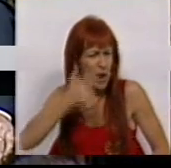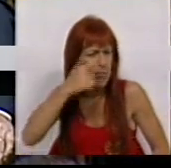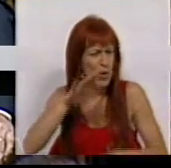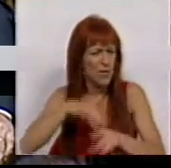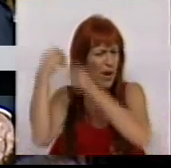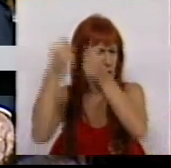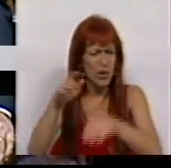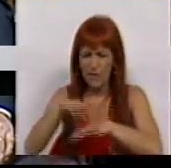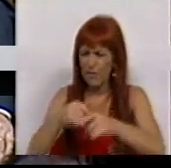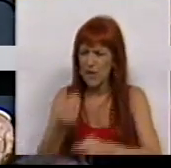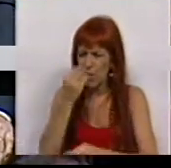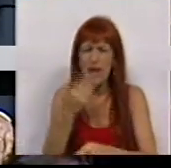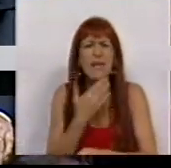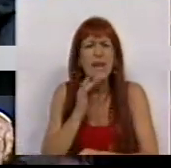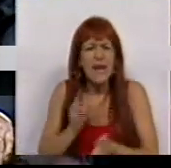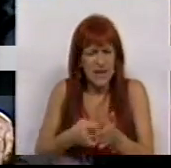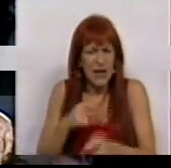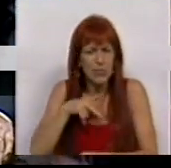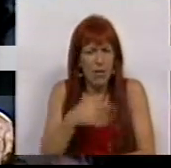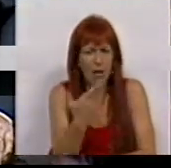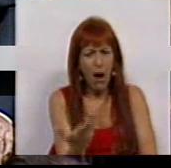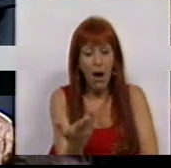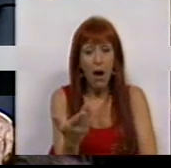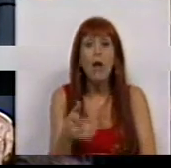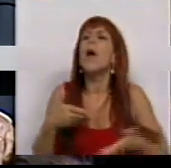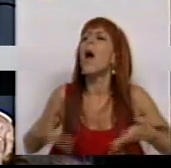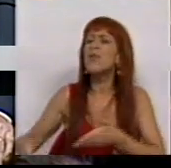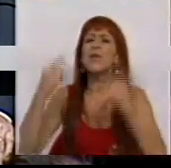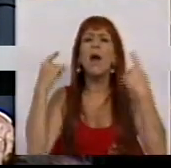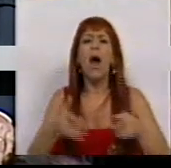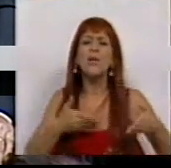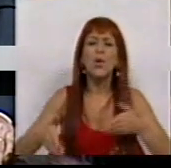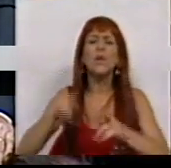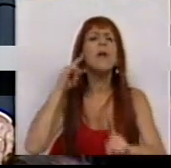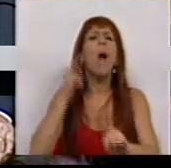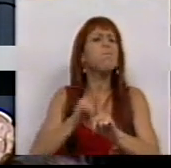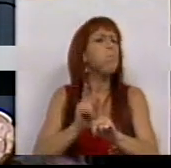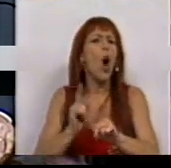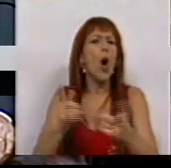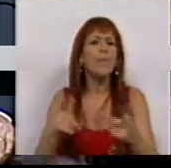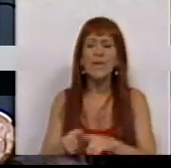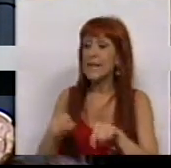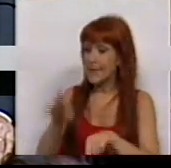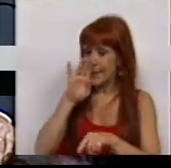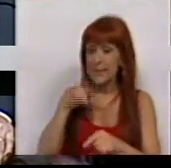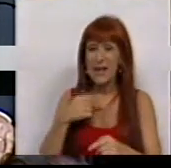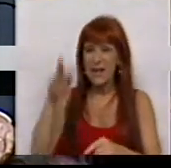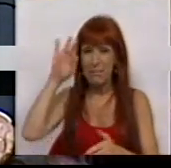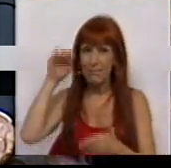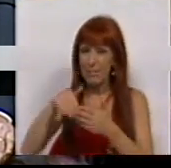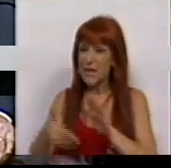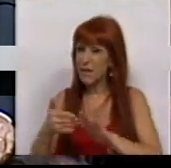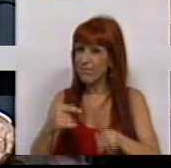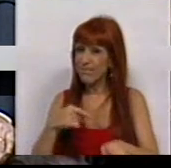estão a produzir alimentos em função das necessidades do país? Que estratégia existe orientada nesse sentido? Depressa chegamos a uma